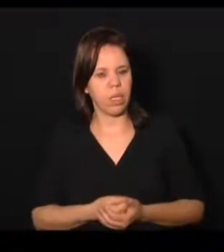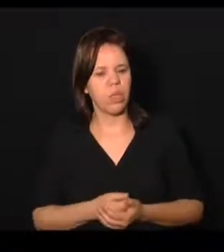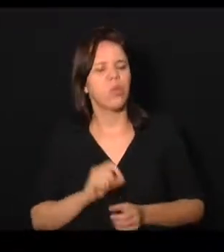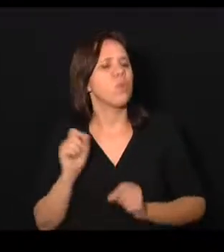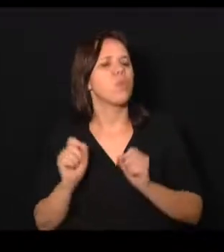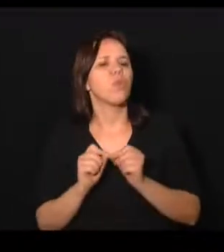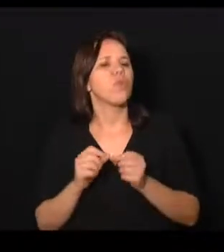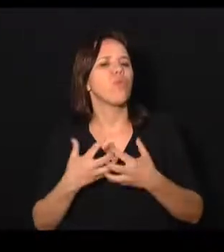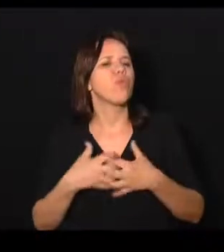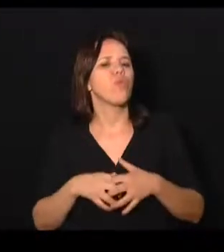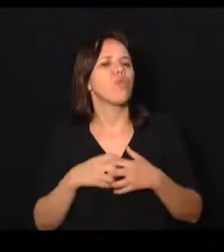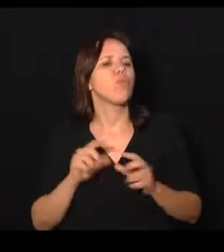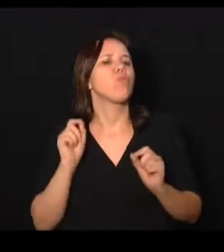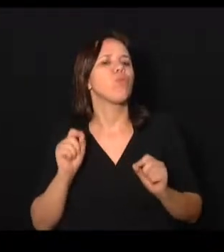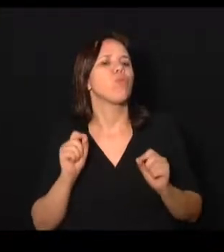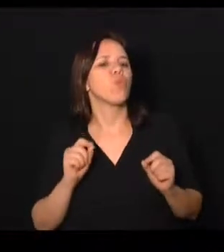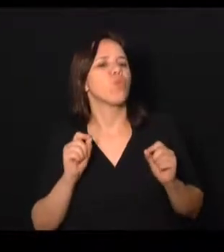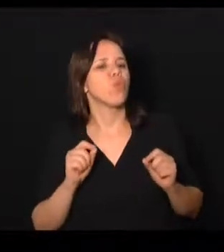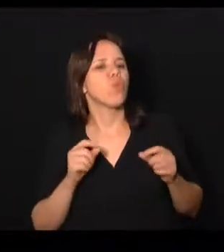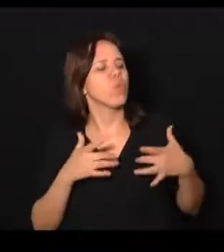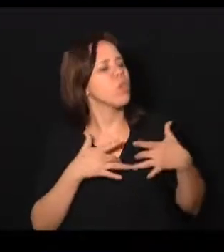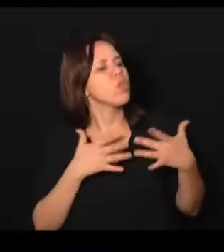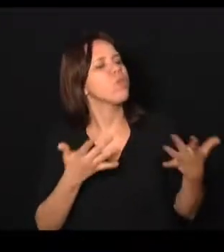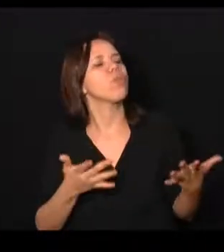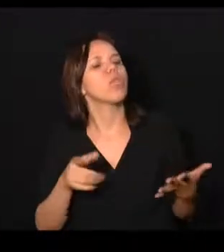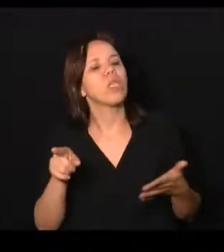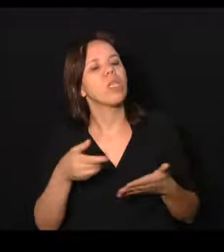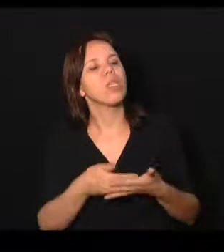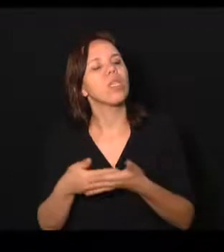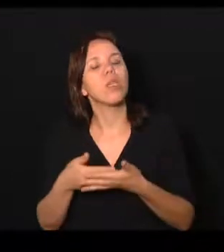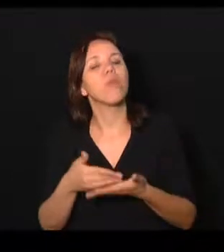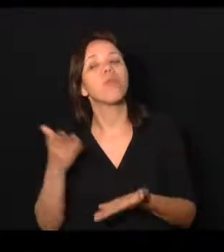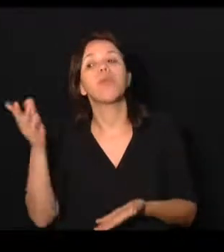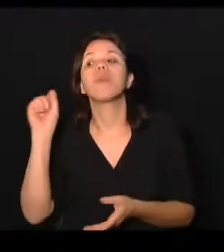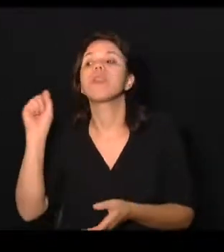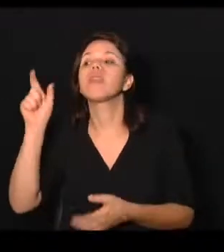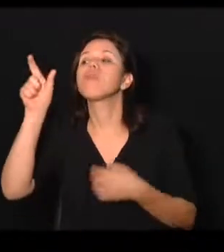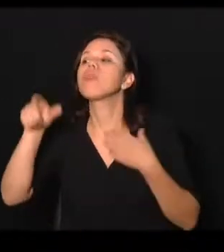Quem que fornece o sangue para a maternidade, por exemplo?